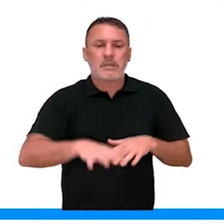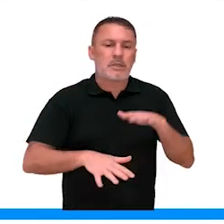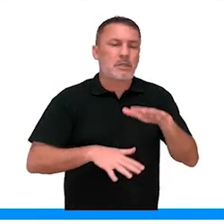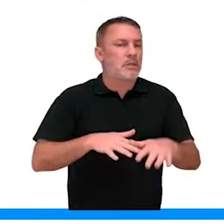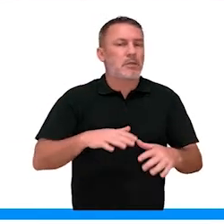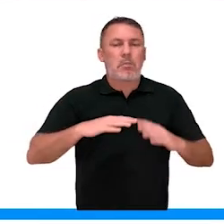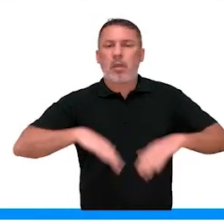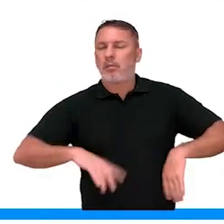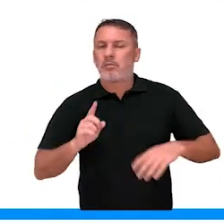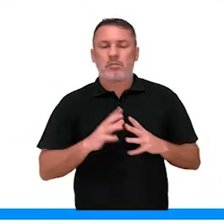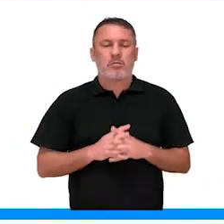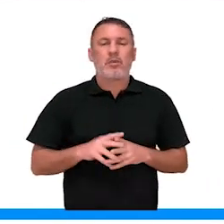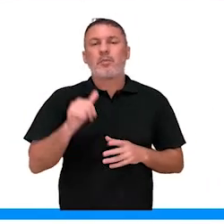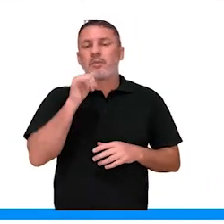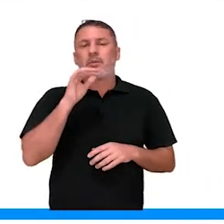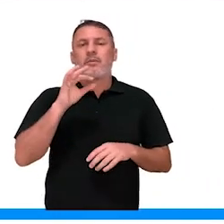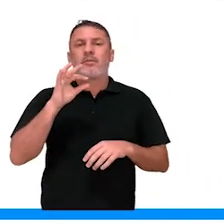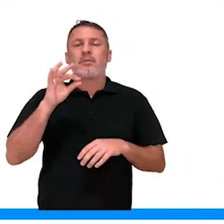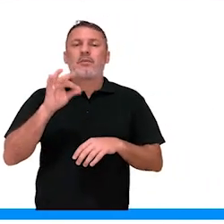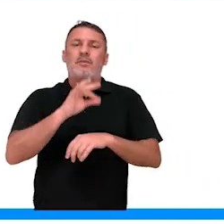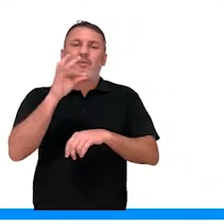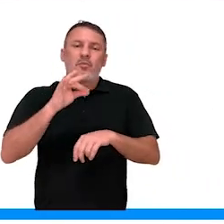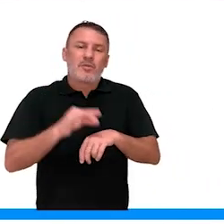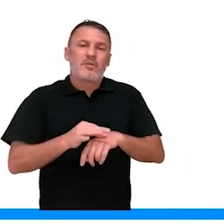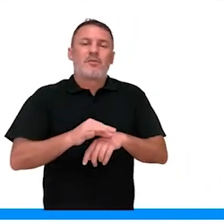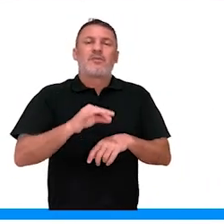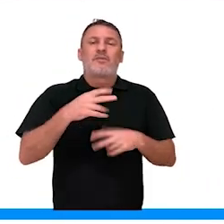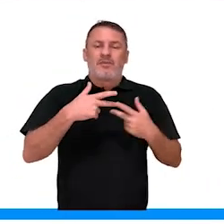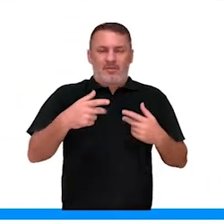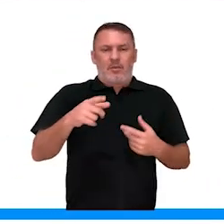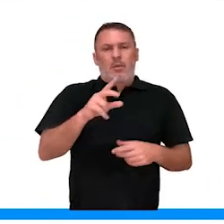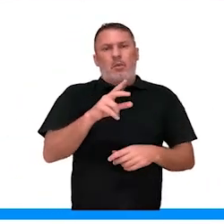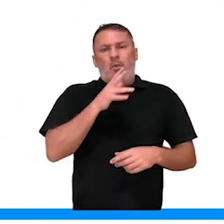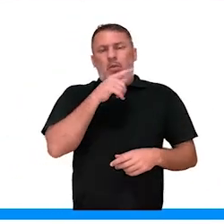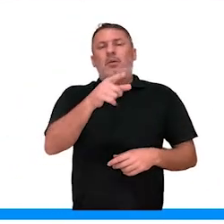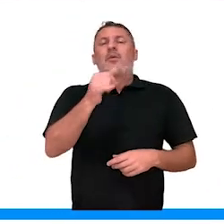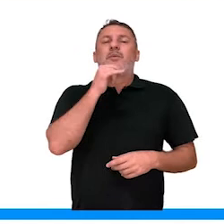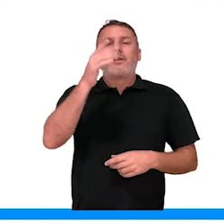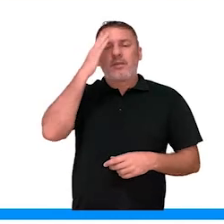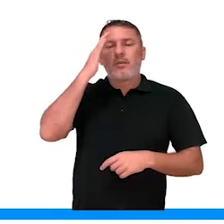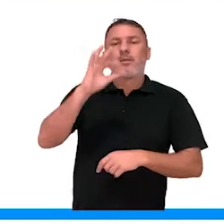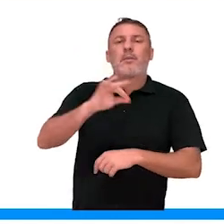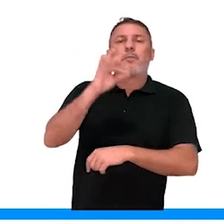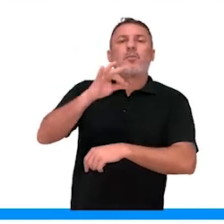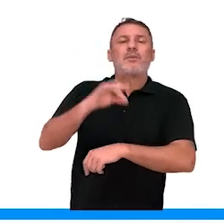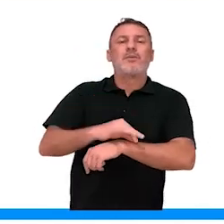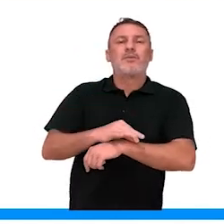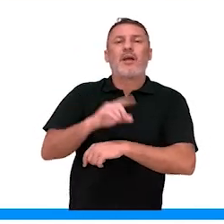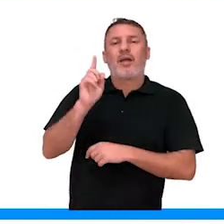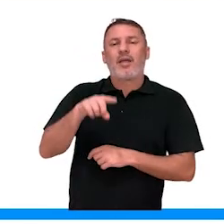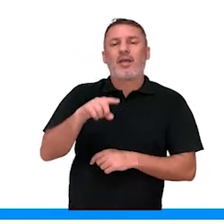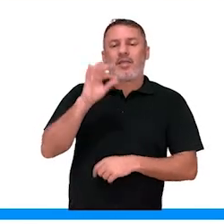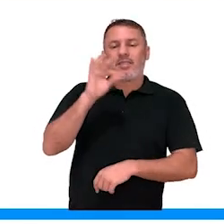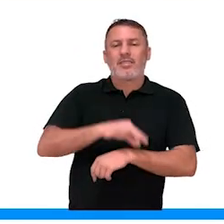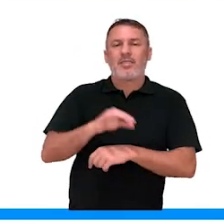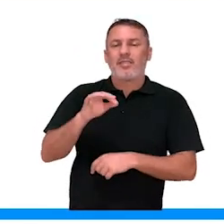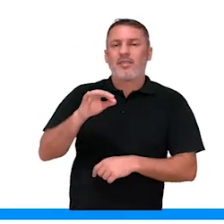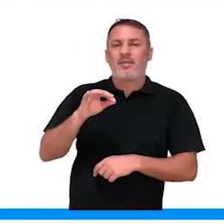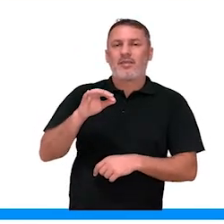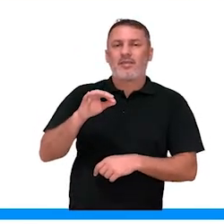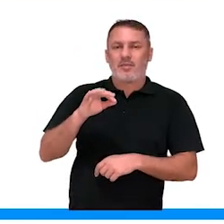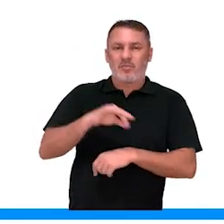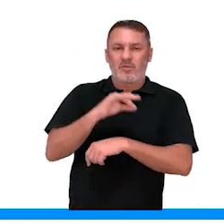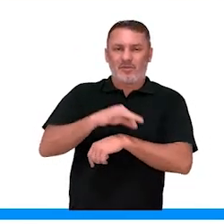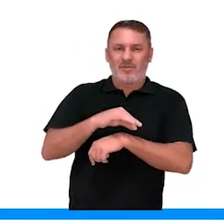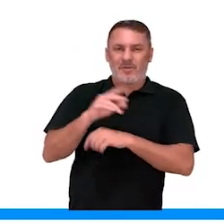animais, como por exemplo pequenos insetos. Quem aí nunca ouviu falar que o Aedes aegypti, que é o mosquito